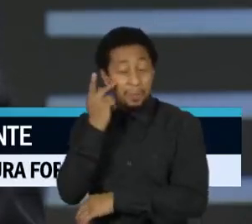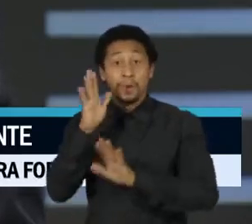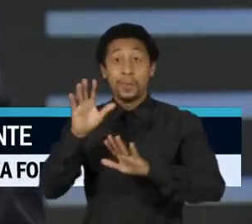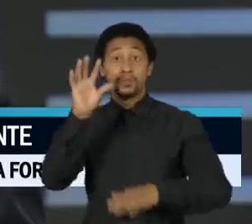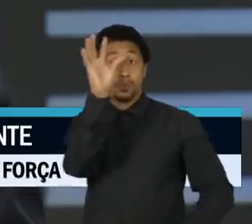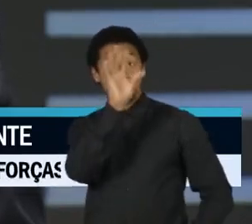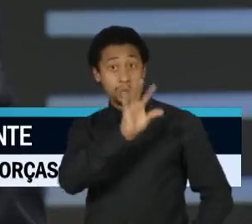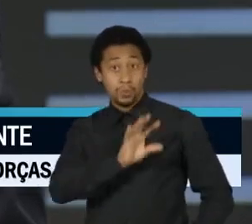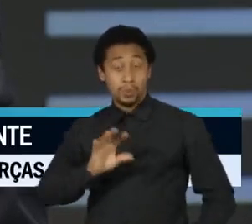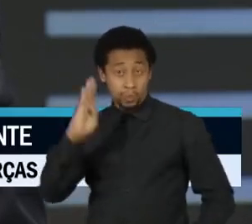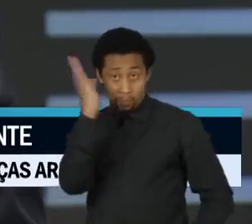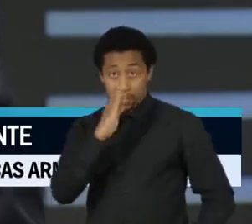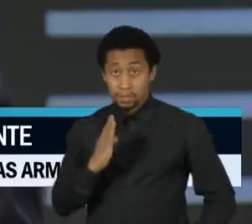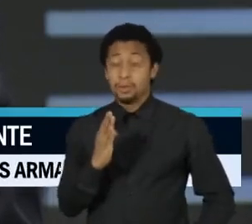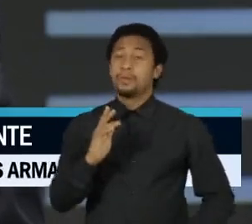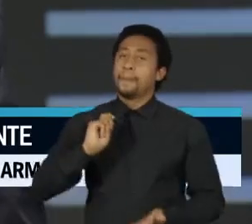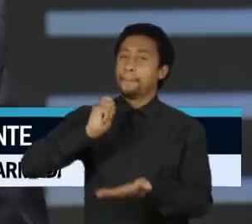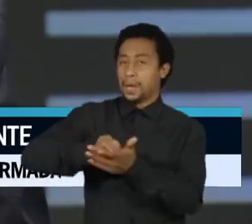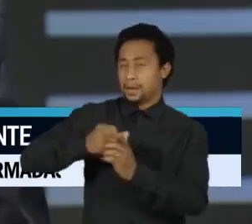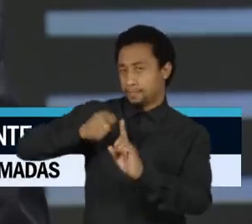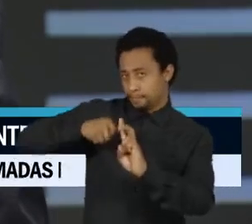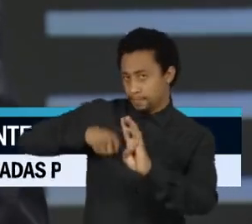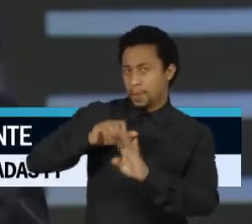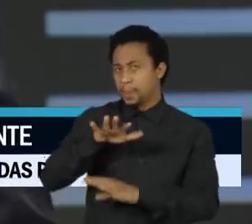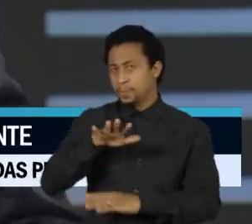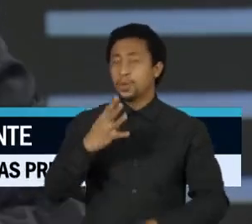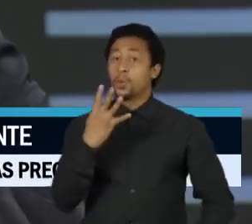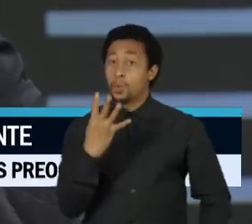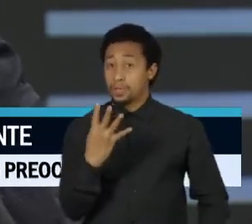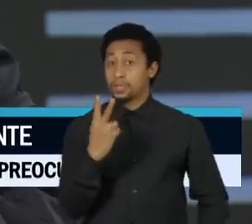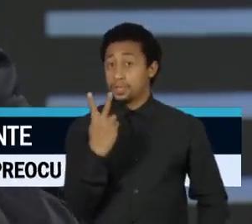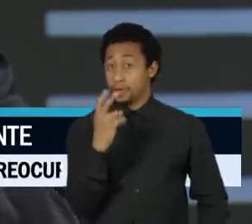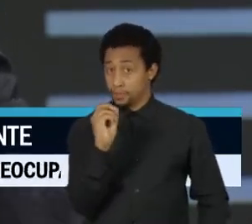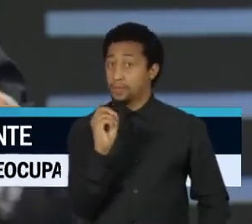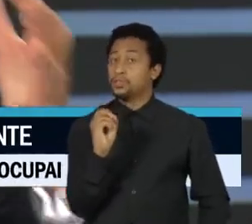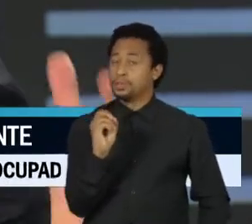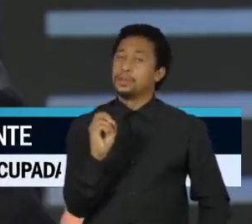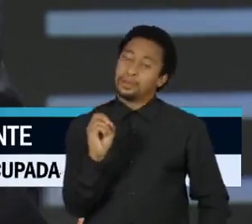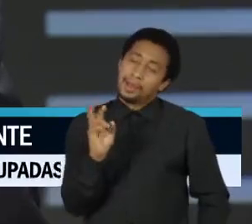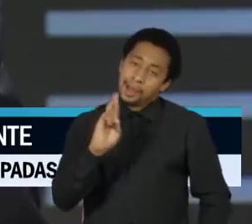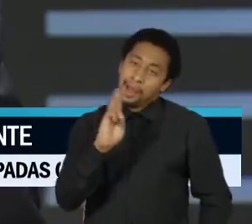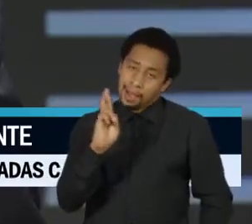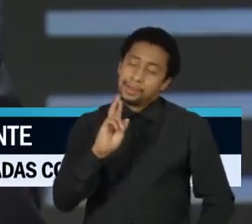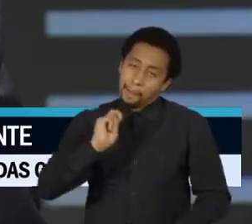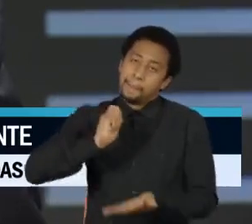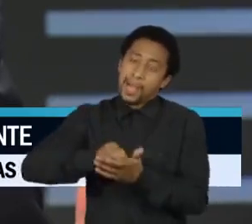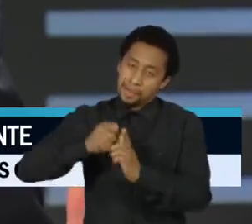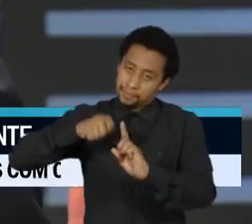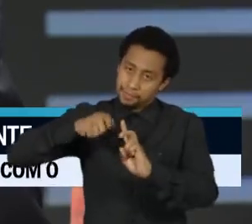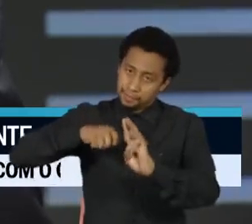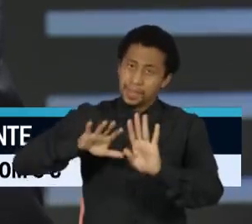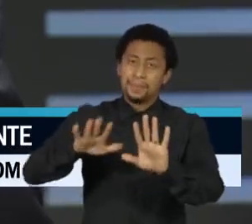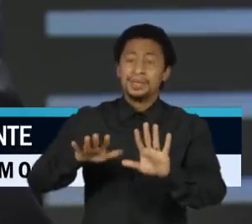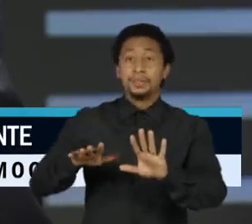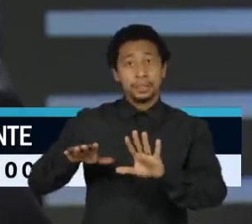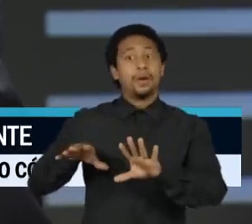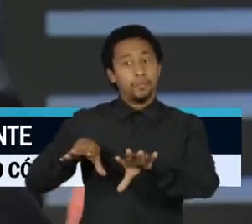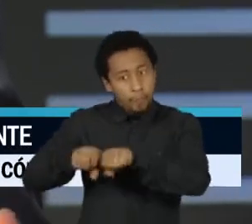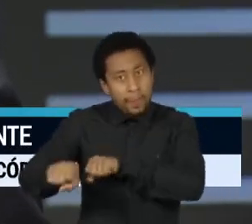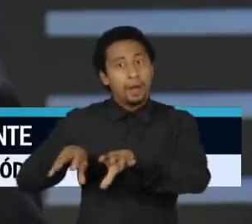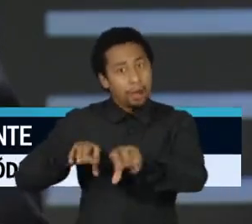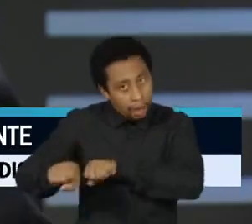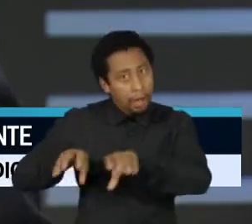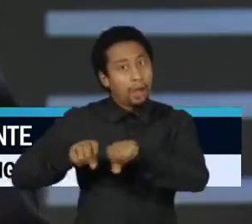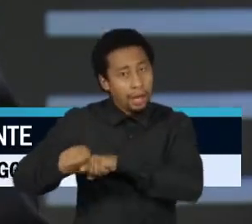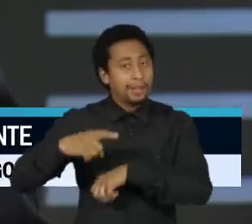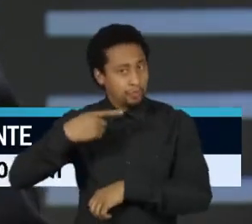de R$ 420 a mensalidade. Então, assim, há uma enormidade de bacharéis em direito. E então, você tem que ter a qualidade,